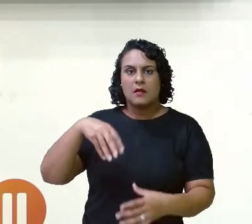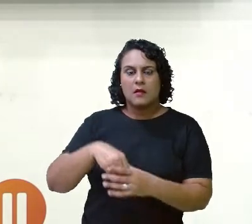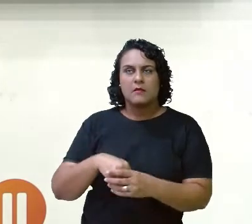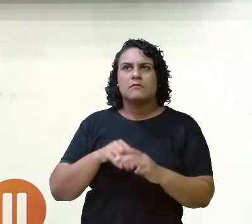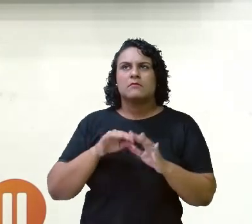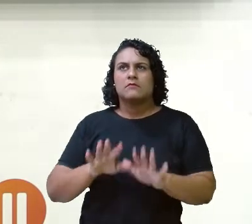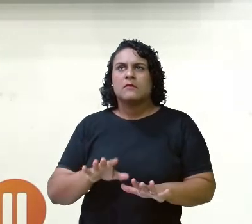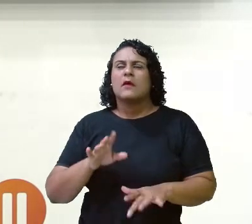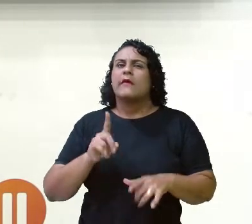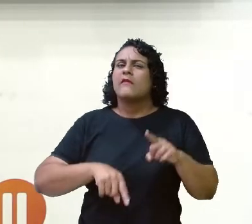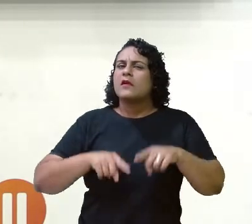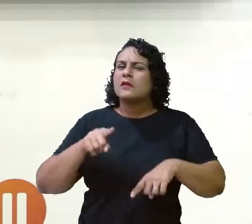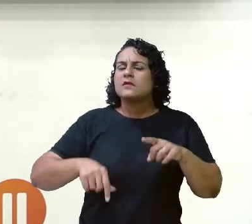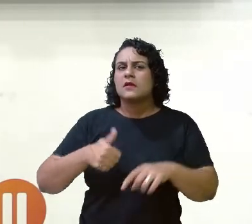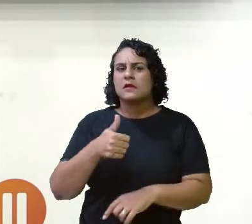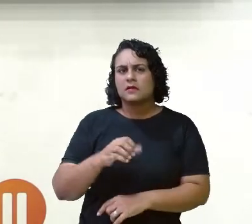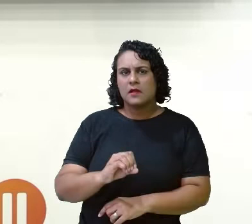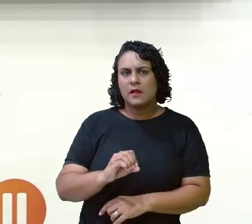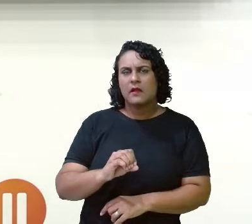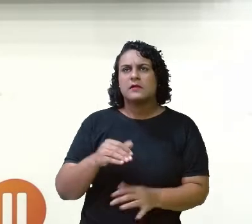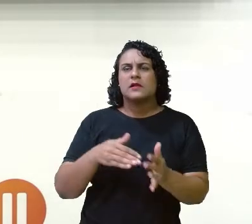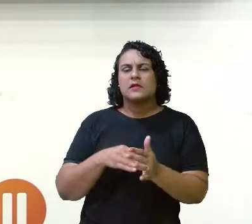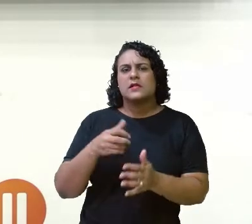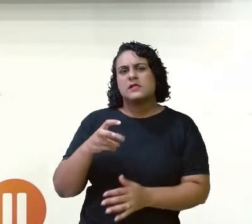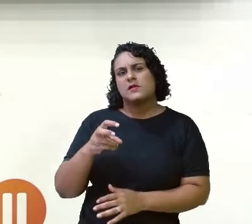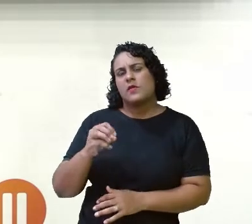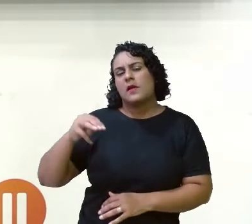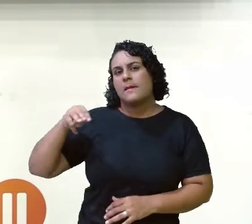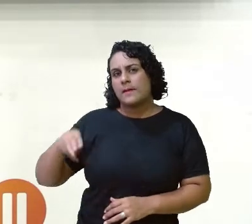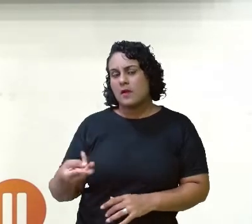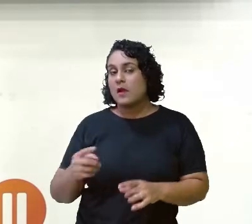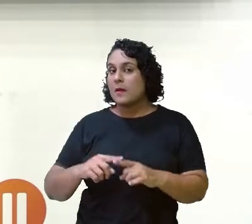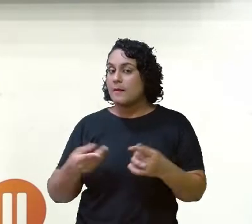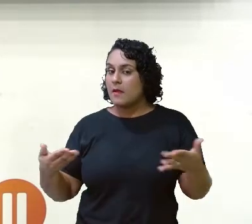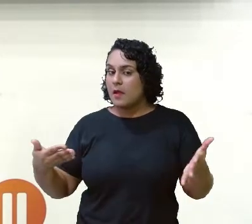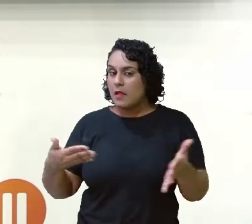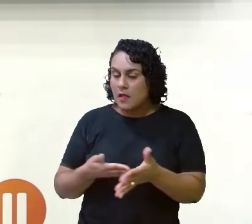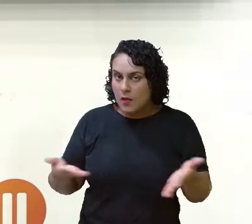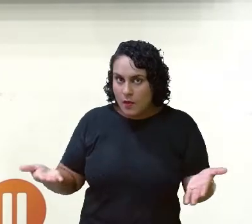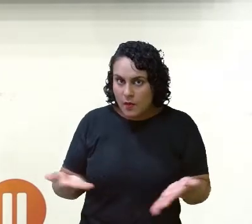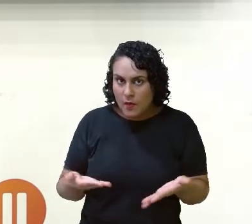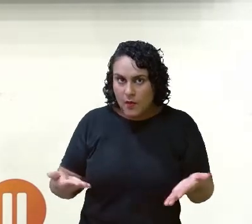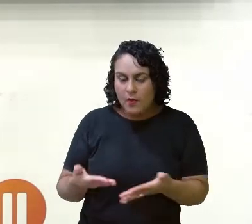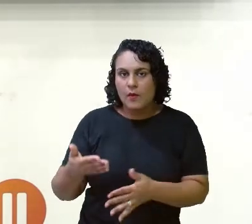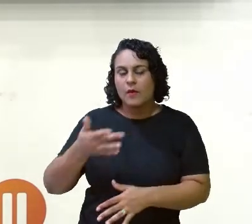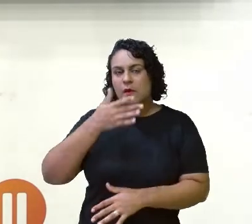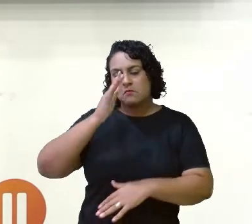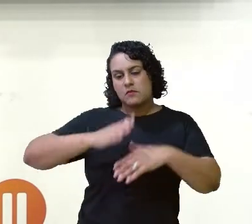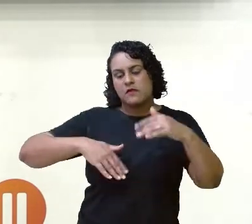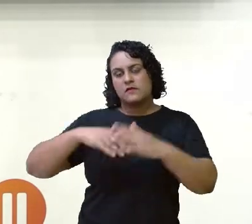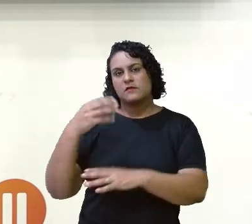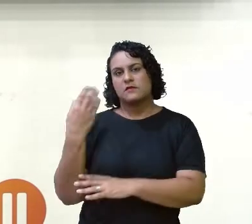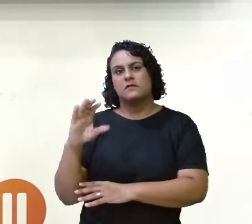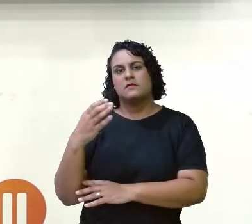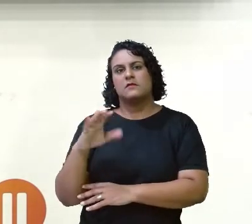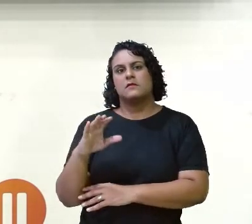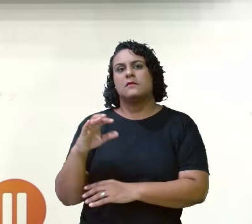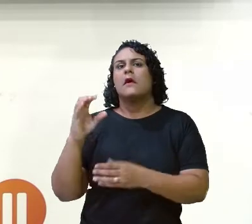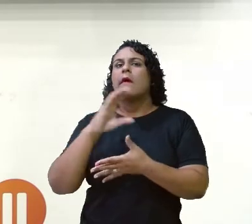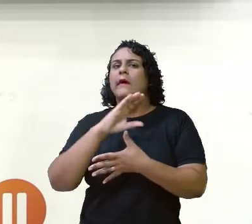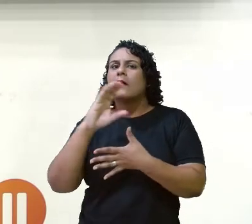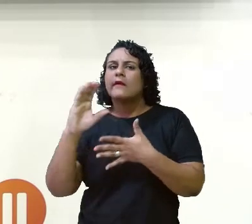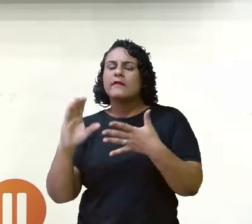estimativas variam entre 10 e 50 milhões. Mas até agora, os cientistas classificaram e deram nome